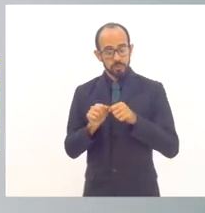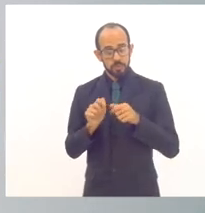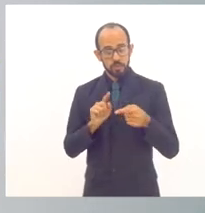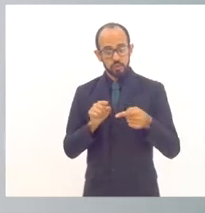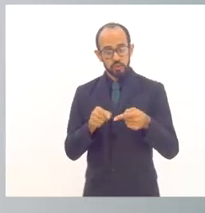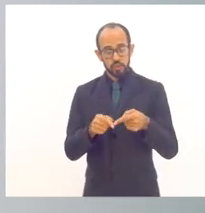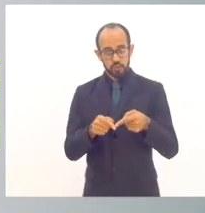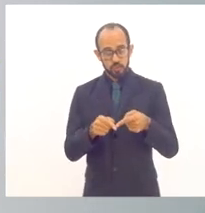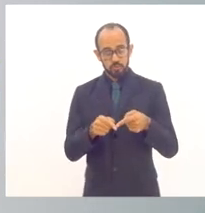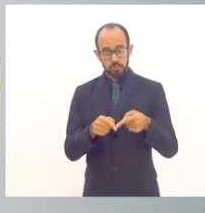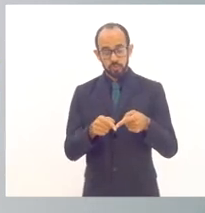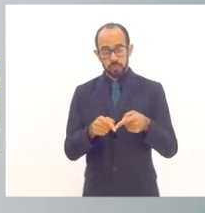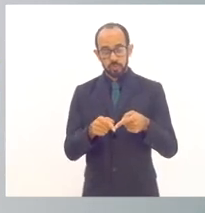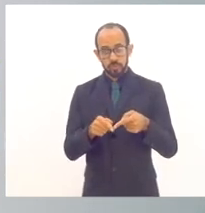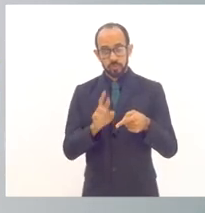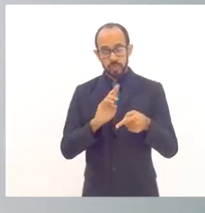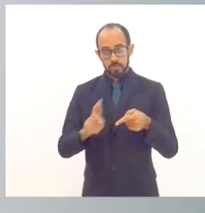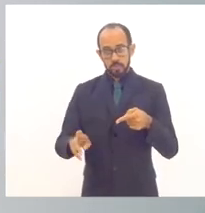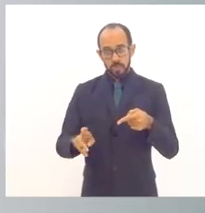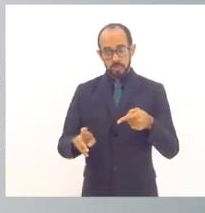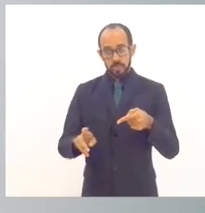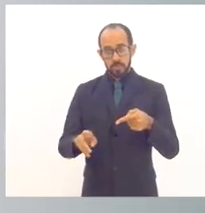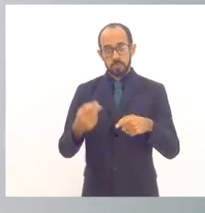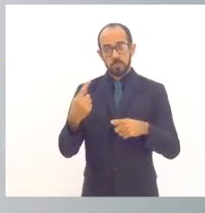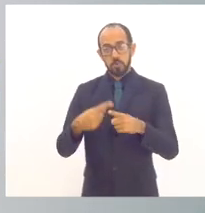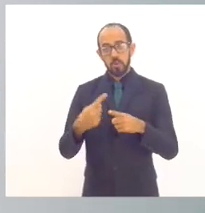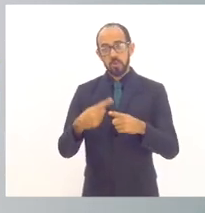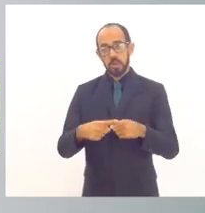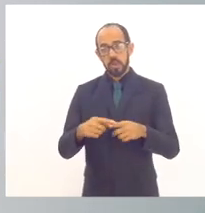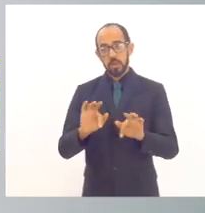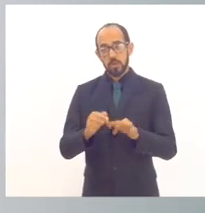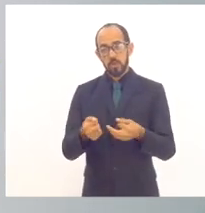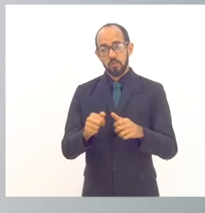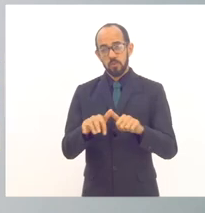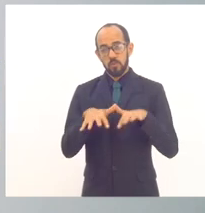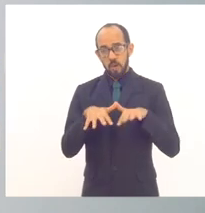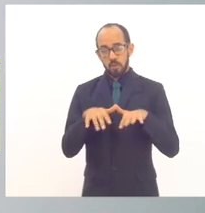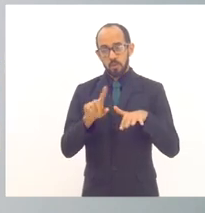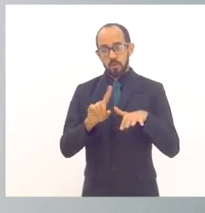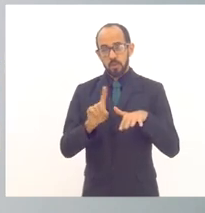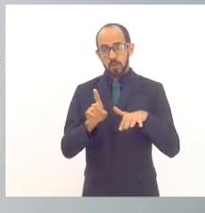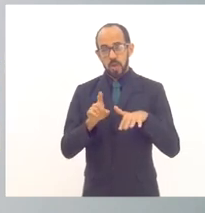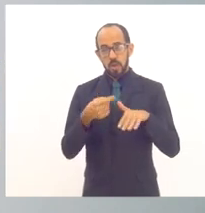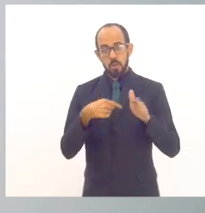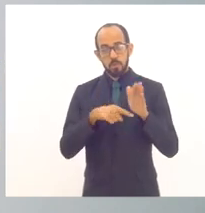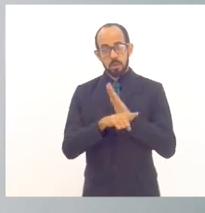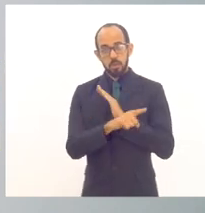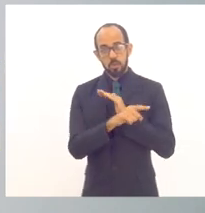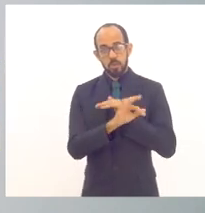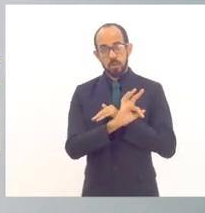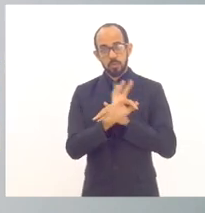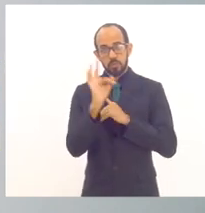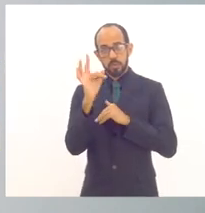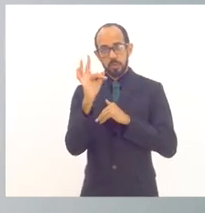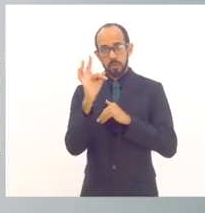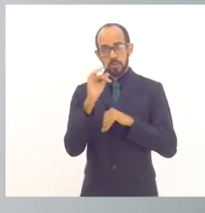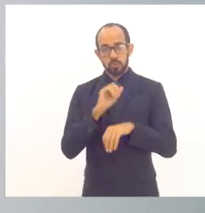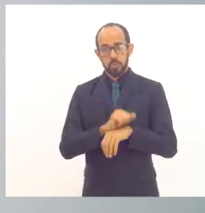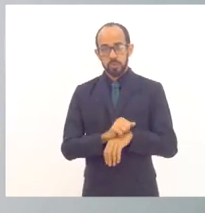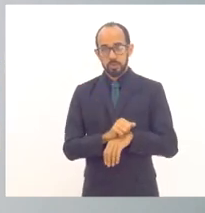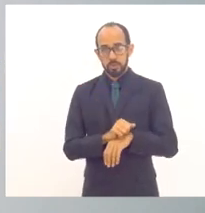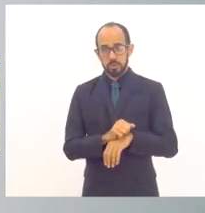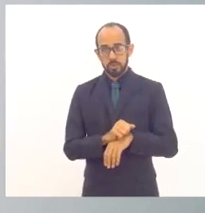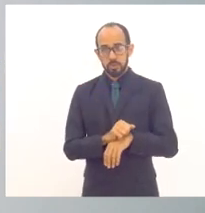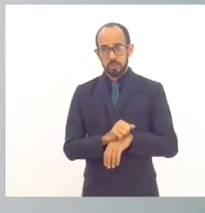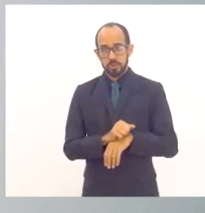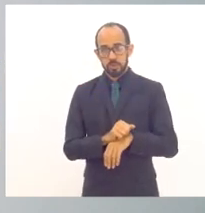entendeu? Respondendo, por que que o fórum não procurou, não as federações, eu estou falando, não